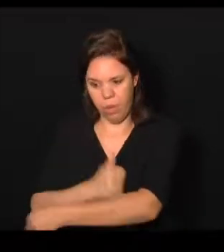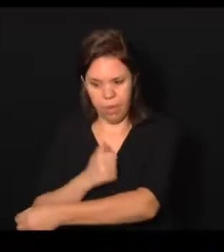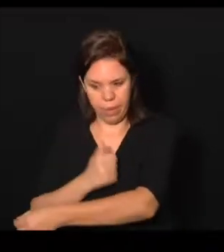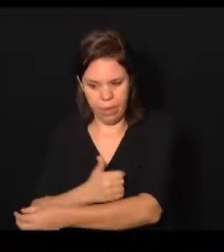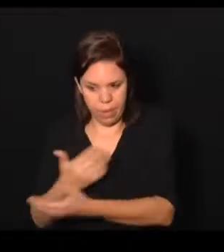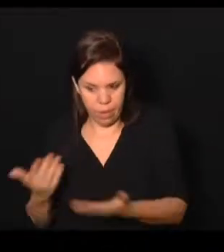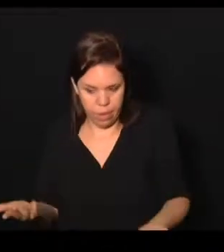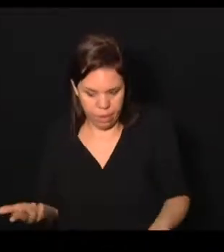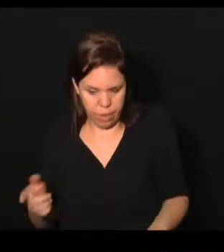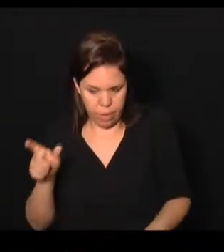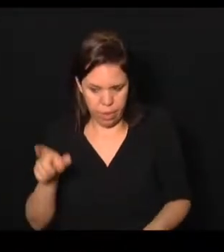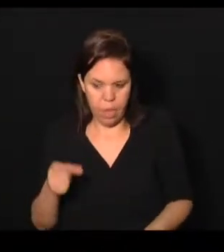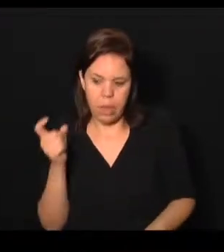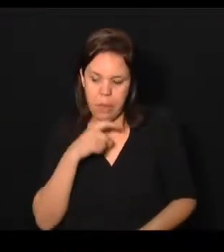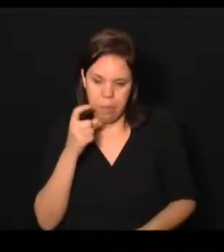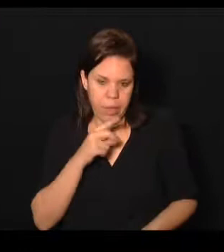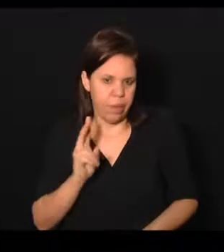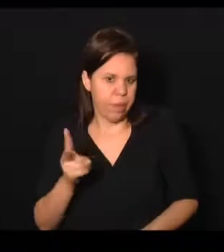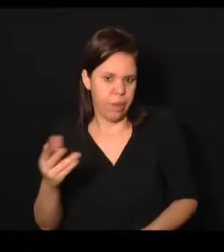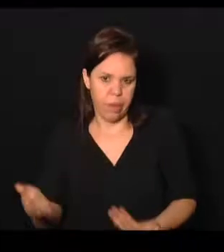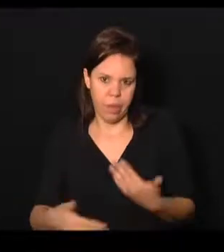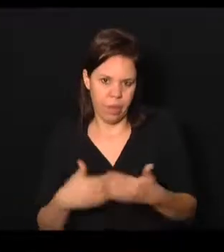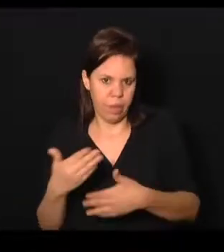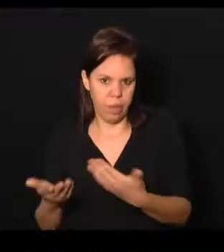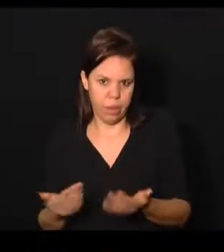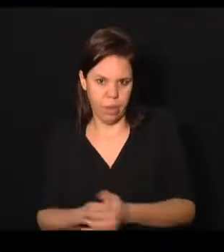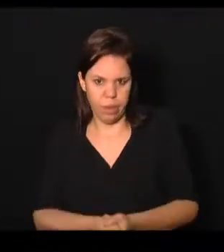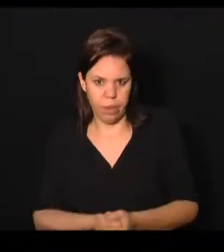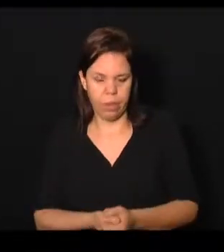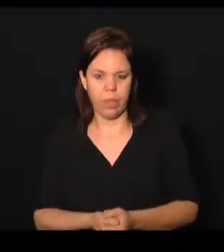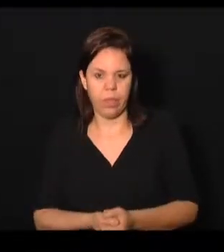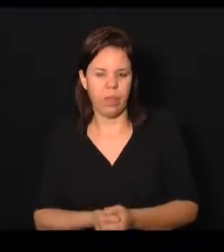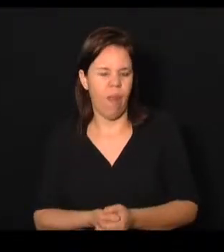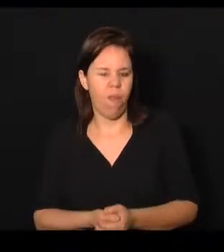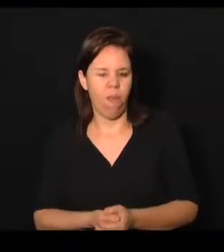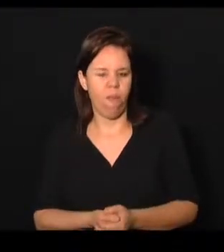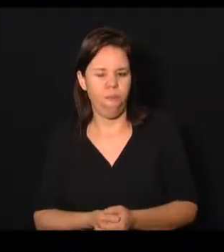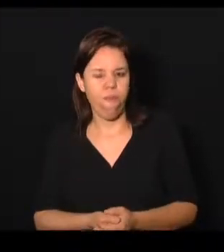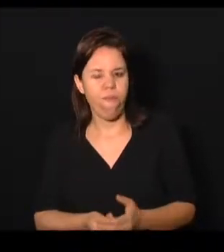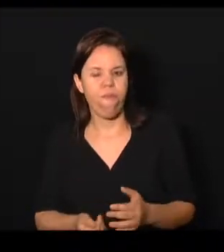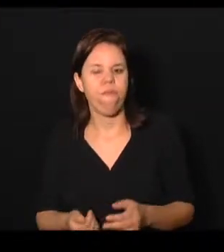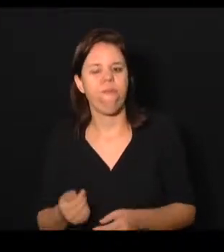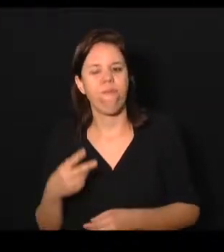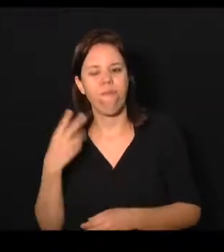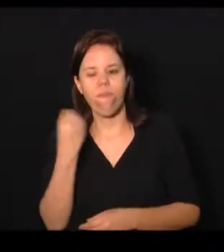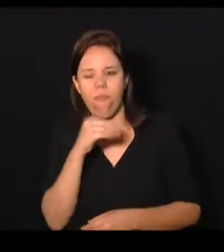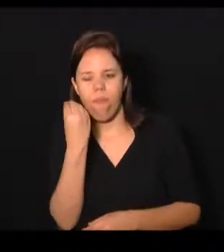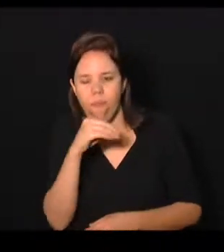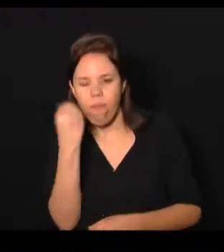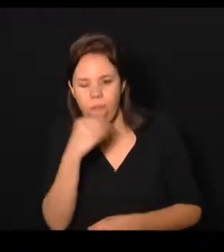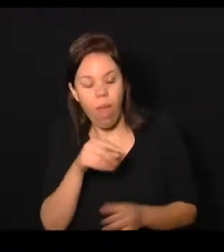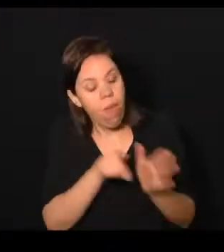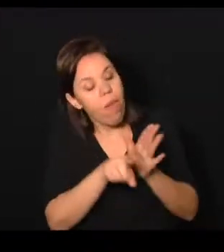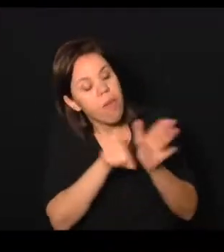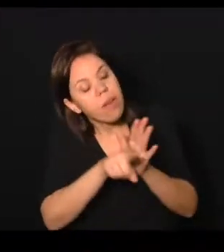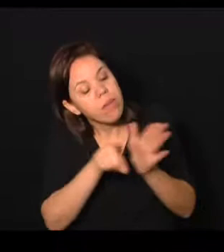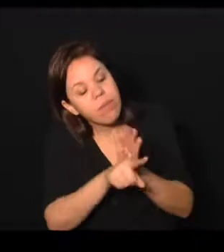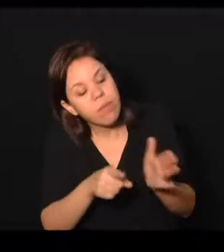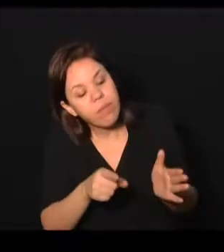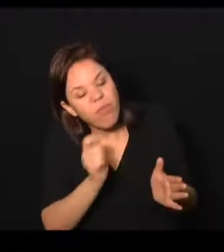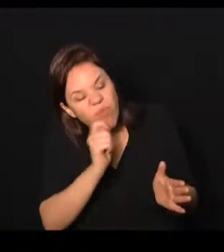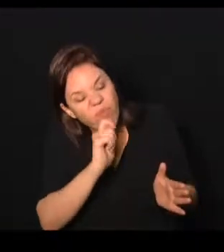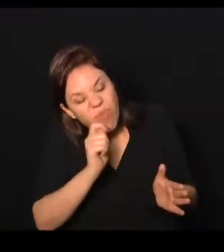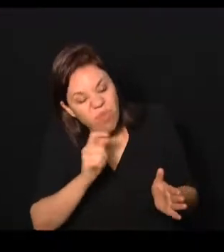Porque o dependente químico, ele mente constantemente. Ele vai manipular. Você usa substância, usa droga, você cheira, o cara vai falar